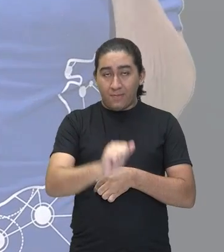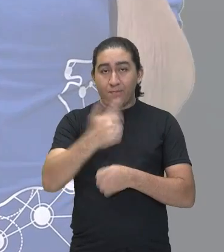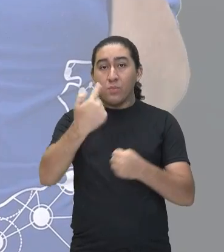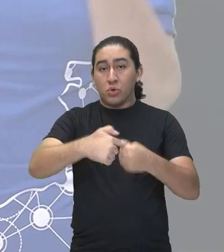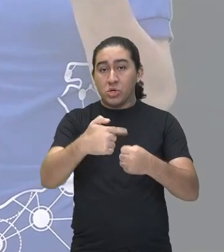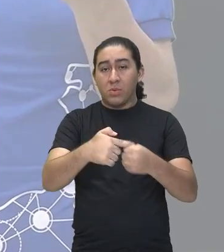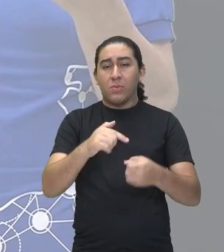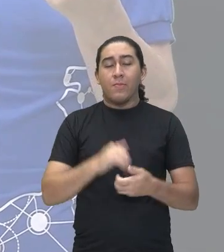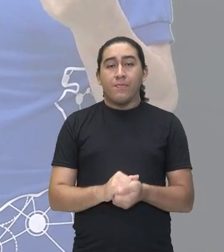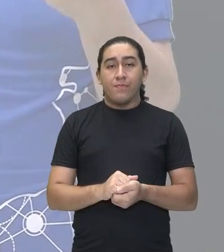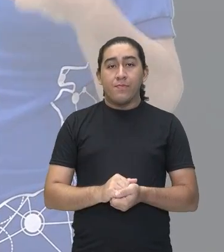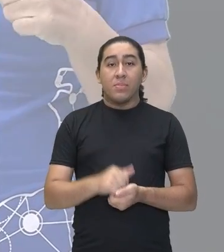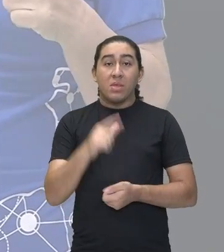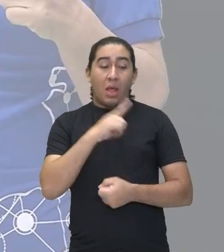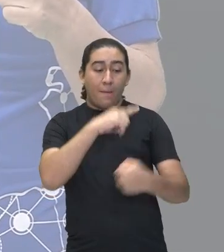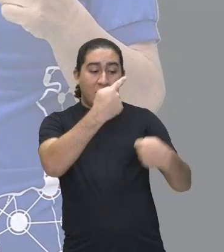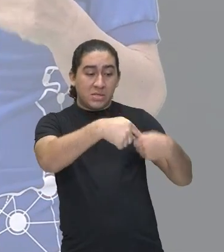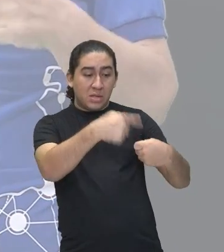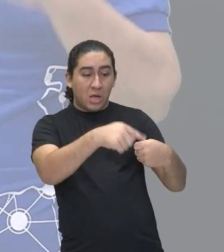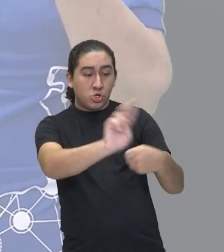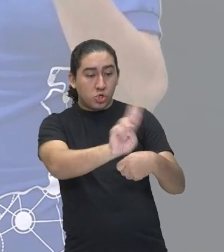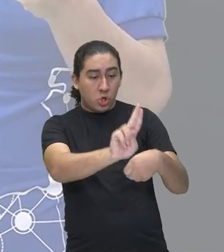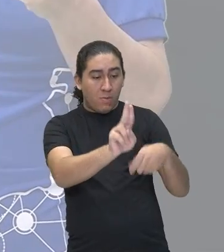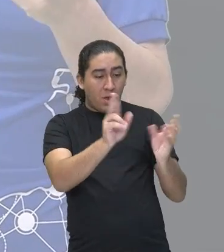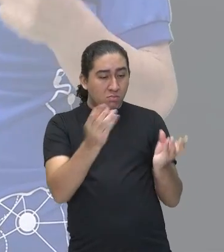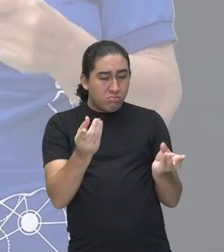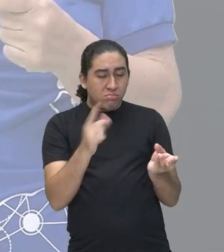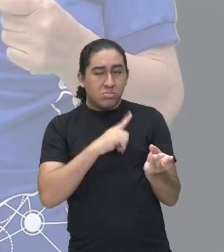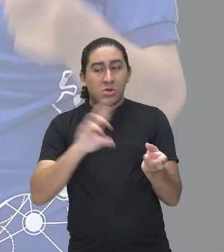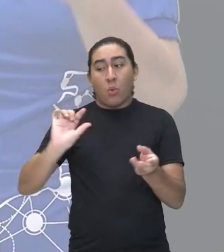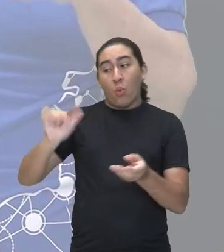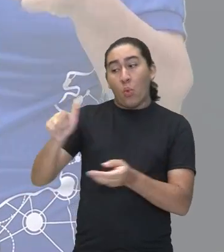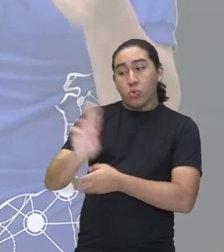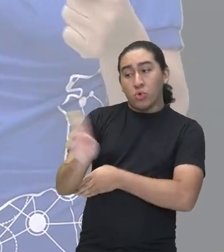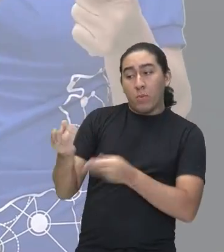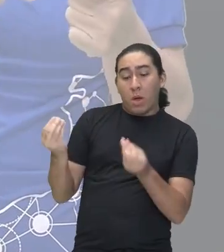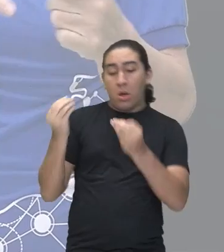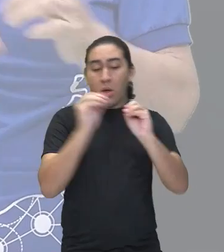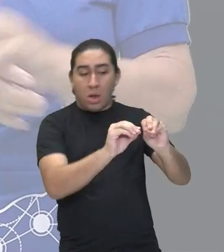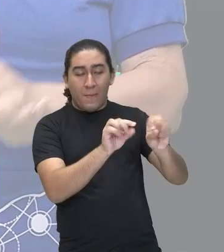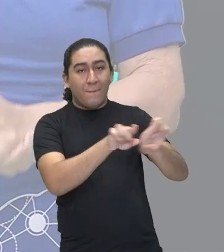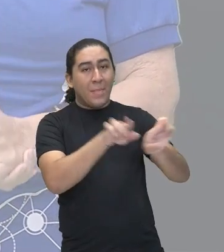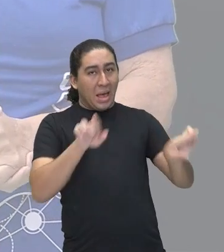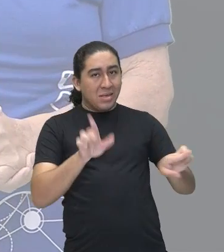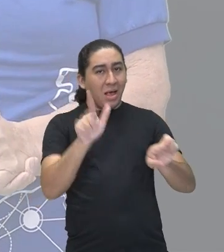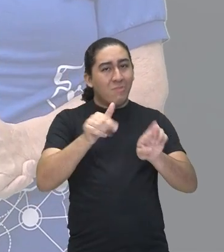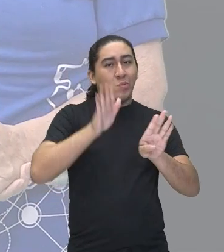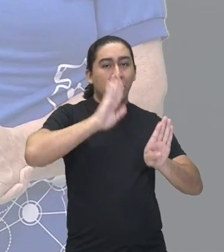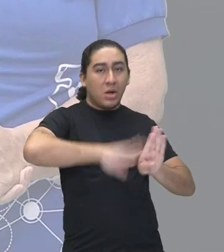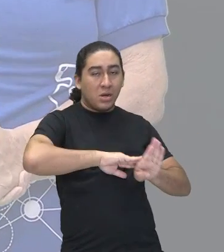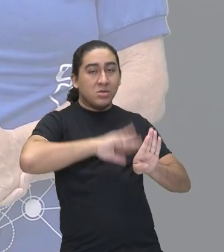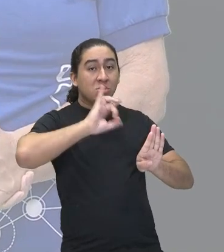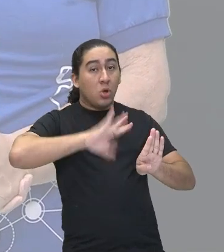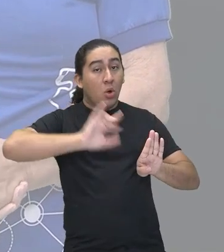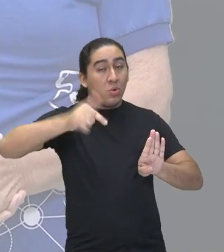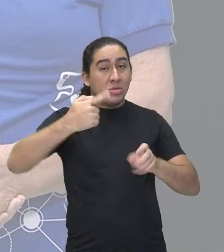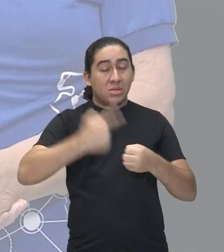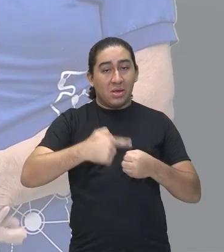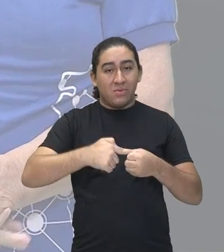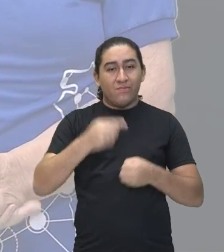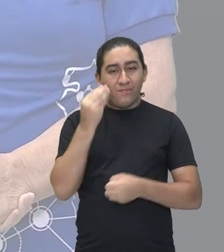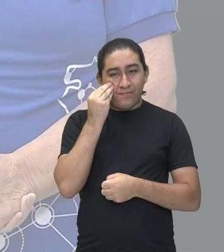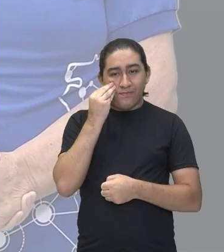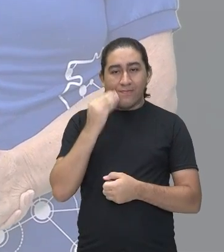eles pegam uma cidade fictícia, eles põem um nome numa cidade, mas é a cidade que eles vivem mesmo. Vamos ver um pouco